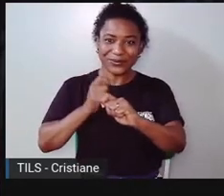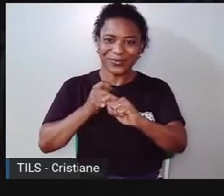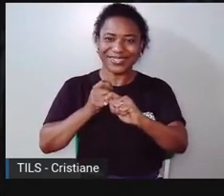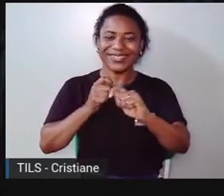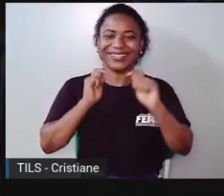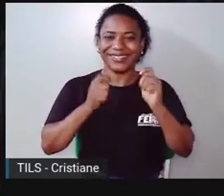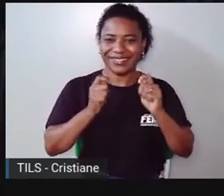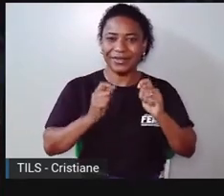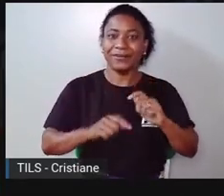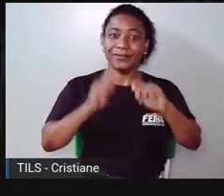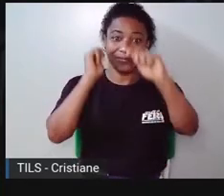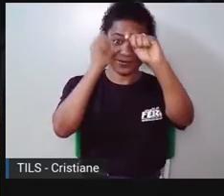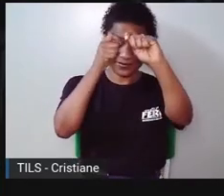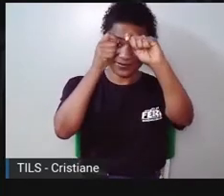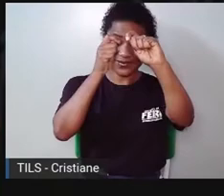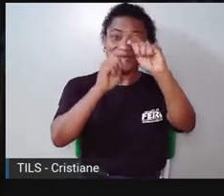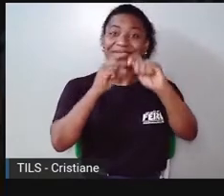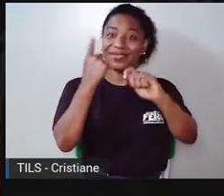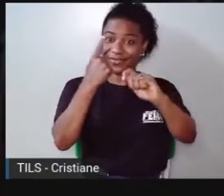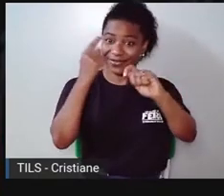Um, dois, três, quatro. De novo.